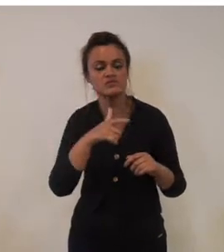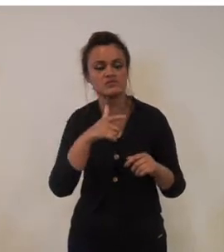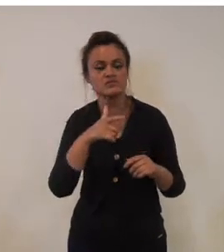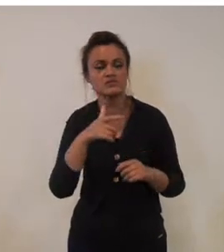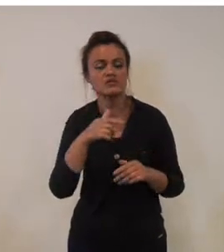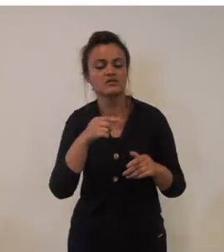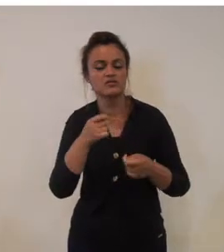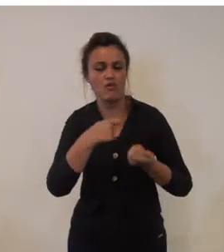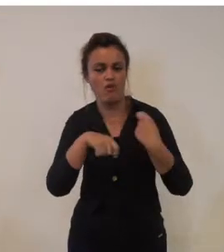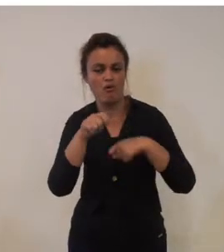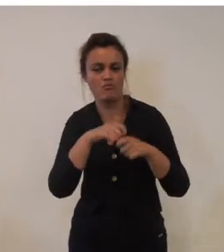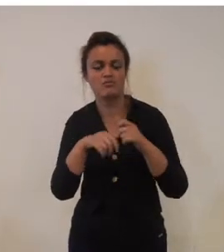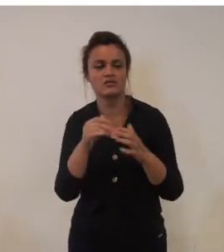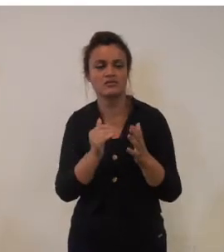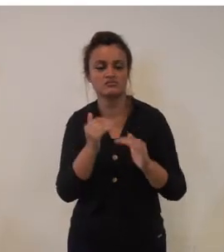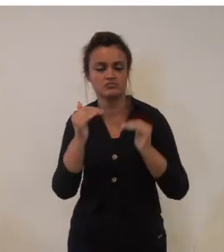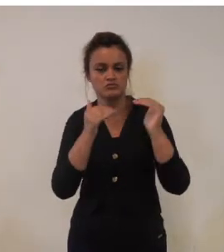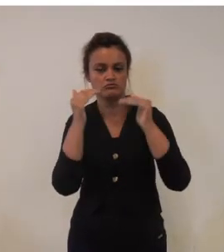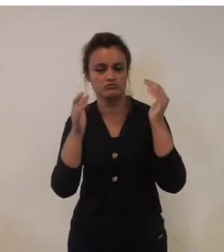esse comércio. Né?